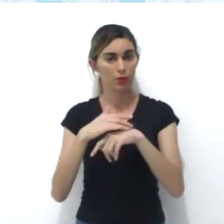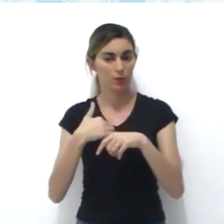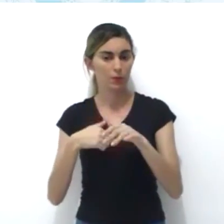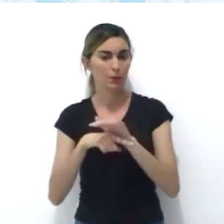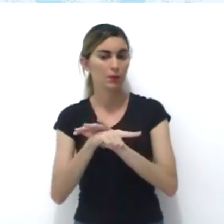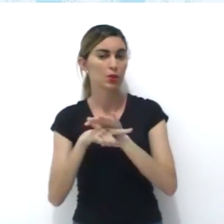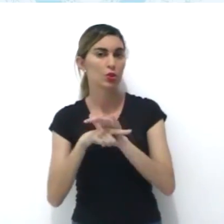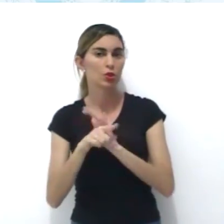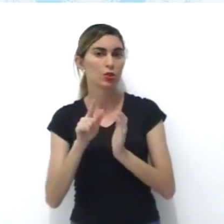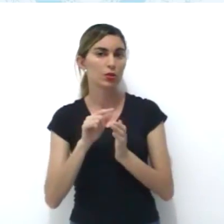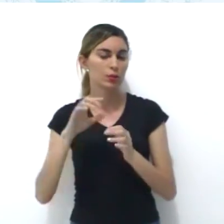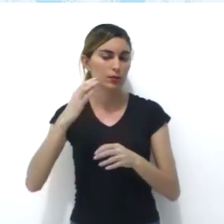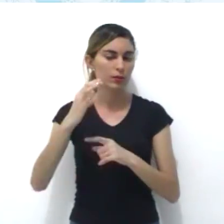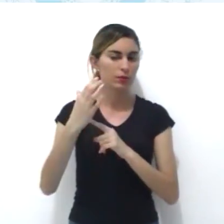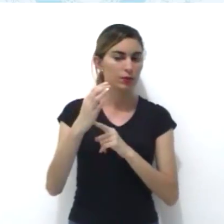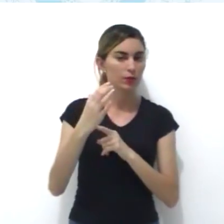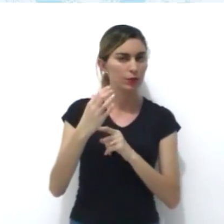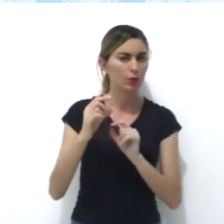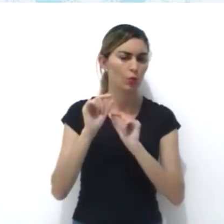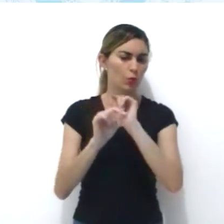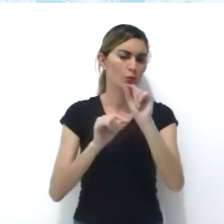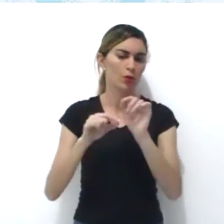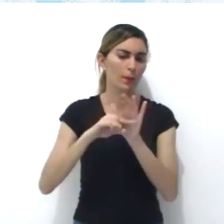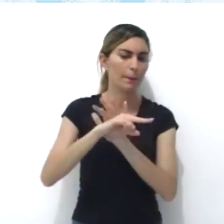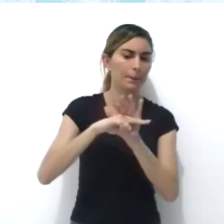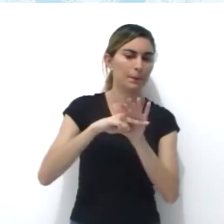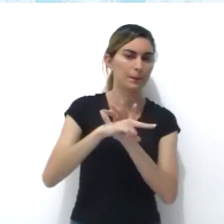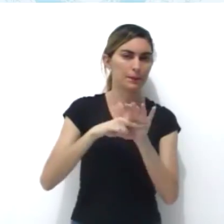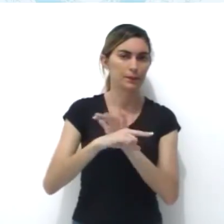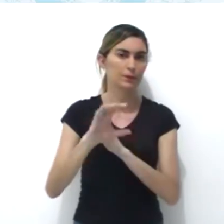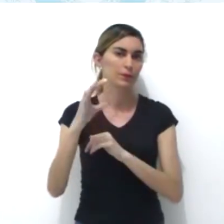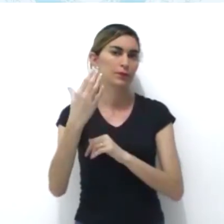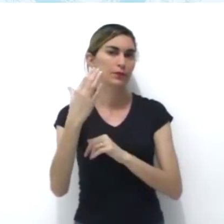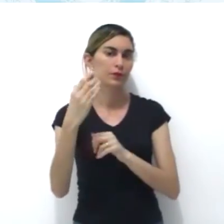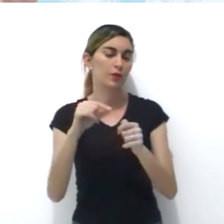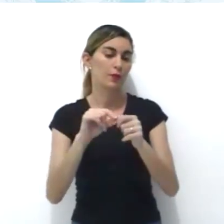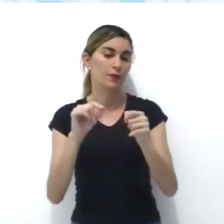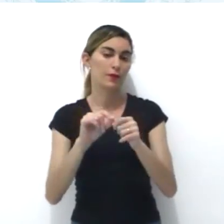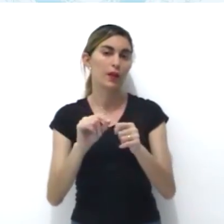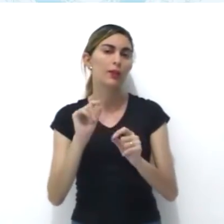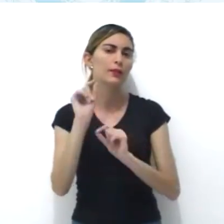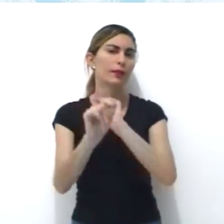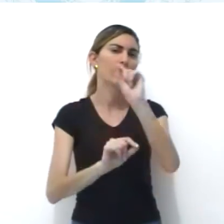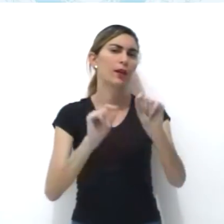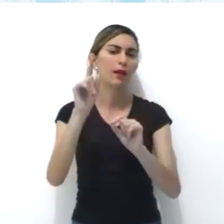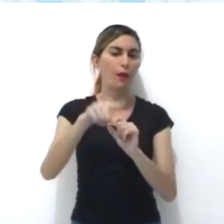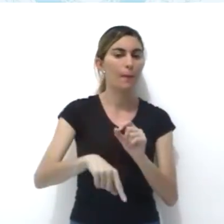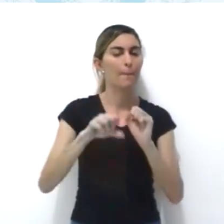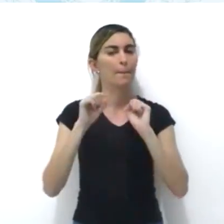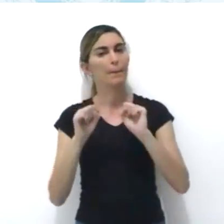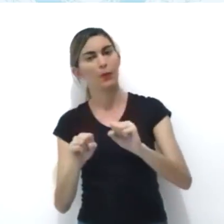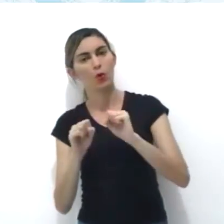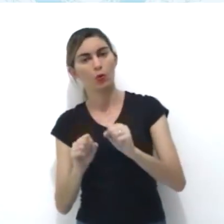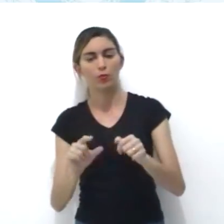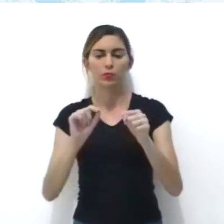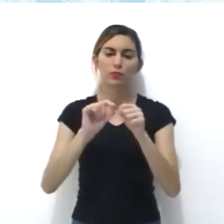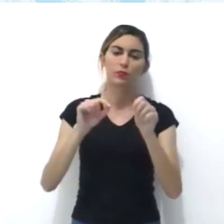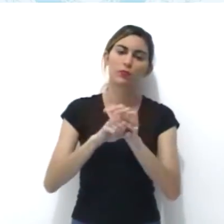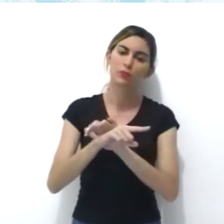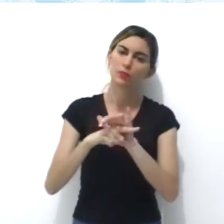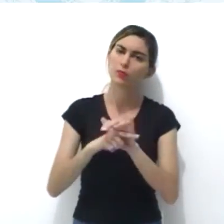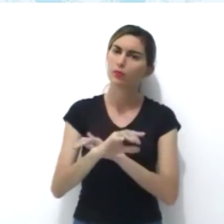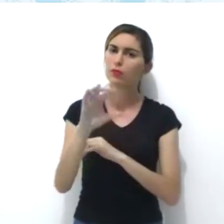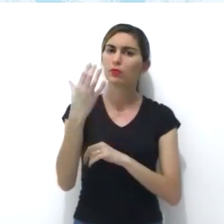ser sobre as pesquisas científicas. Então, o que é que essas pesquisas fazem? Quem é que pode